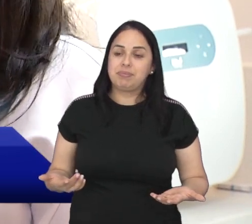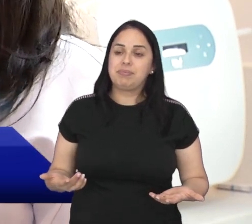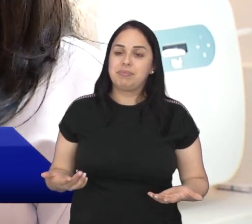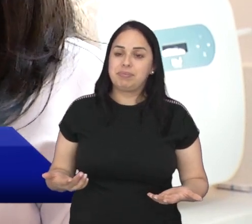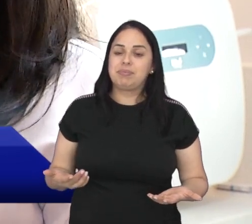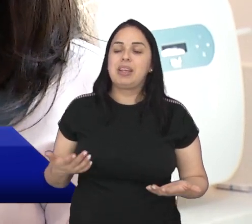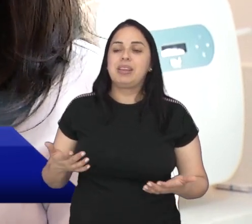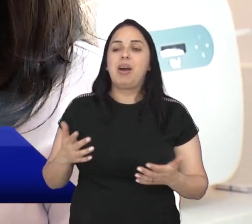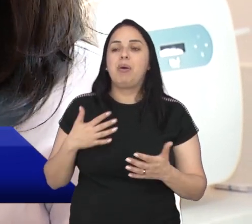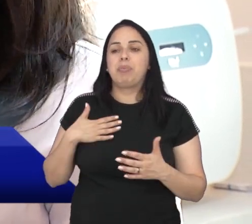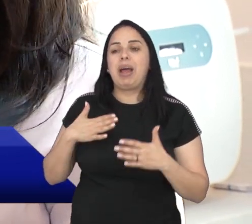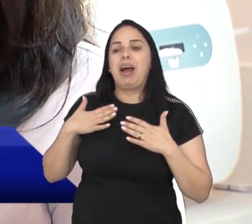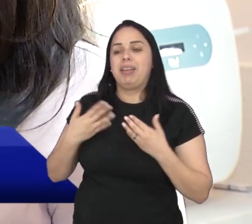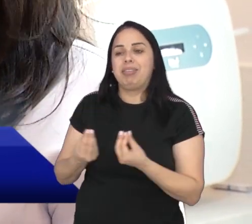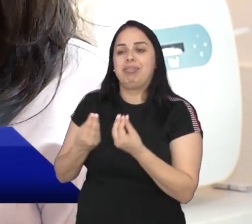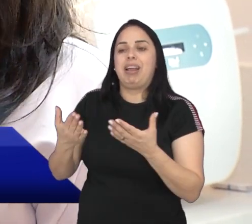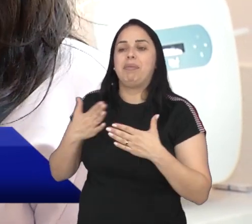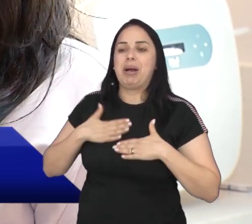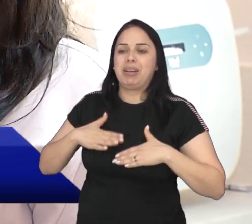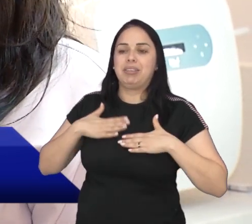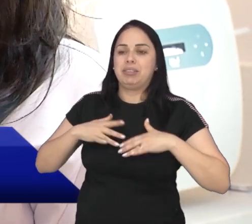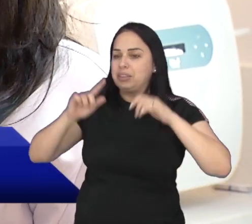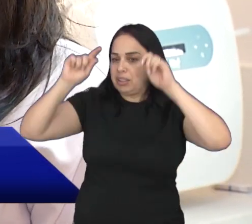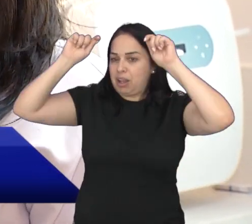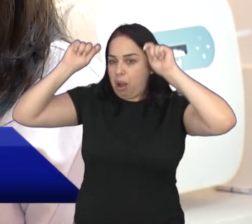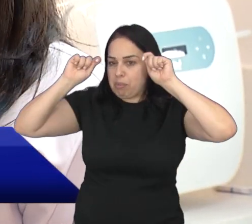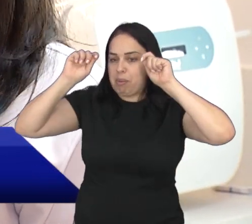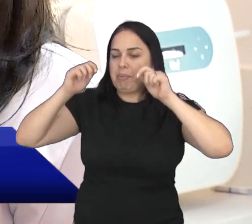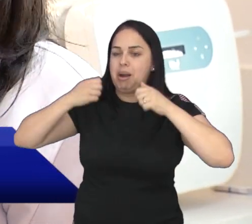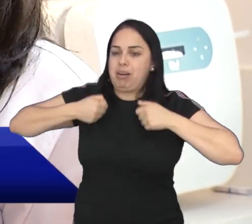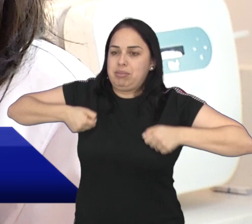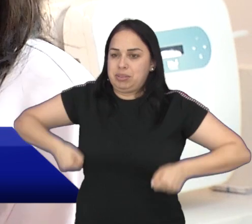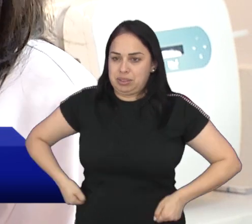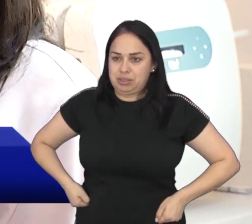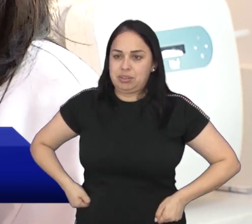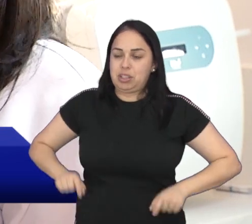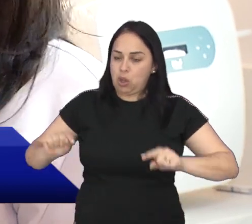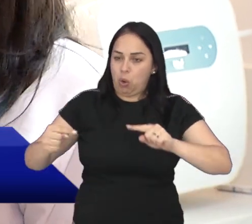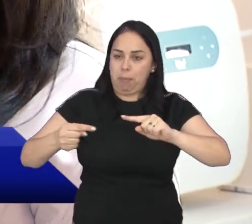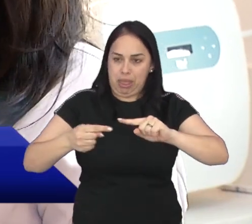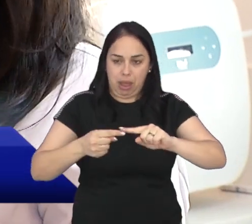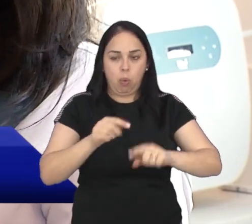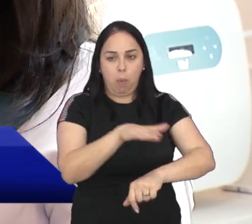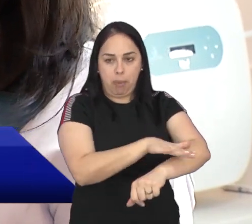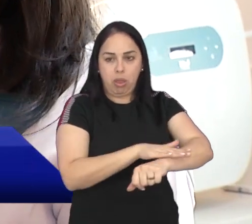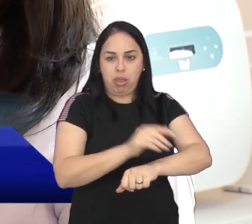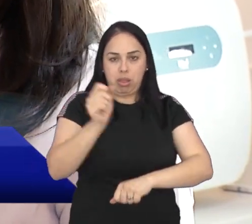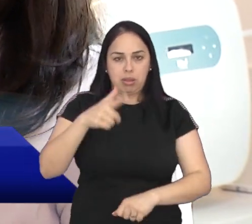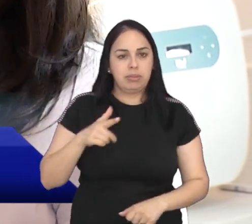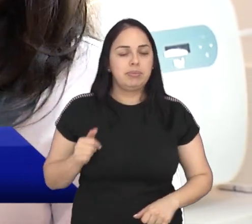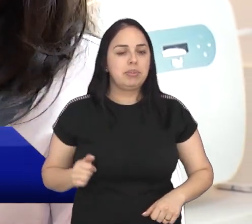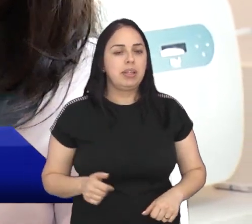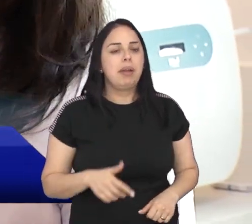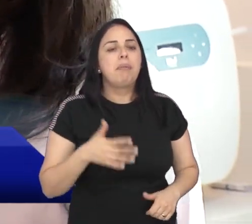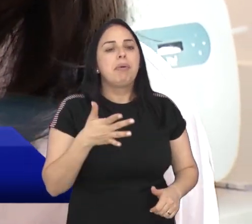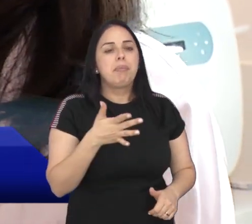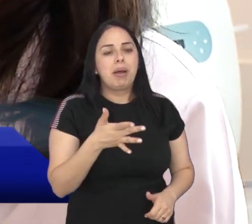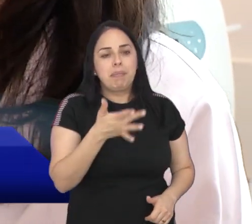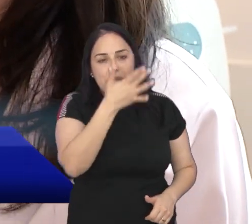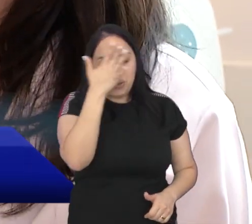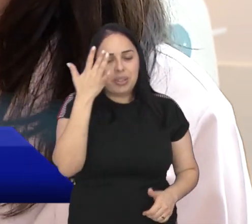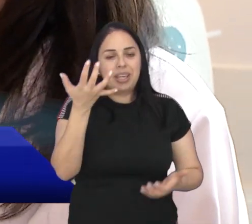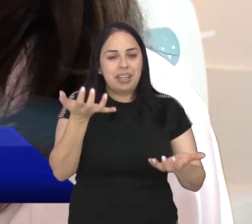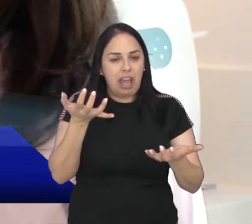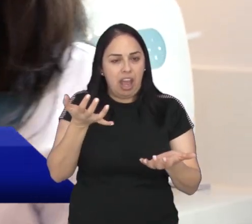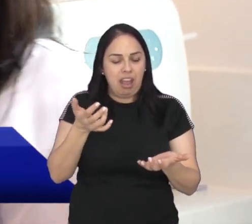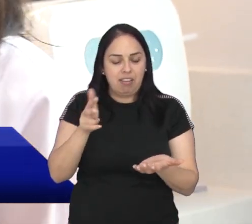Então, te dá uma tranquilidade maior usar a proteção mecânica, associar, tá? E para quem